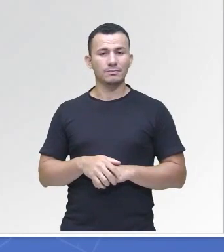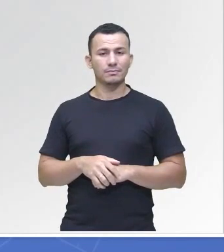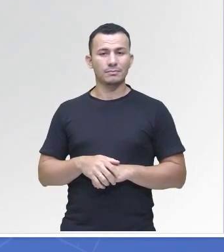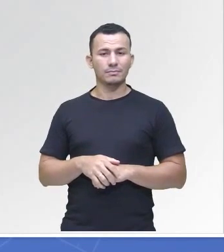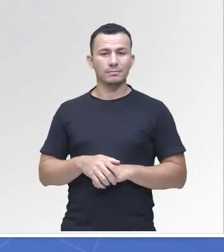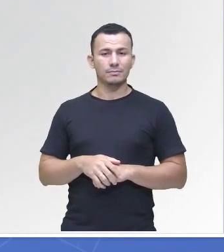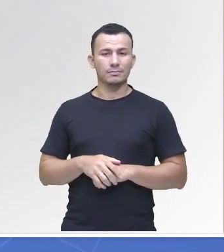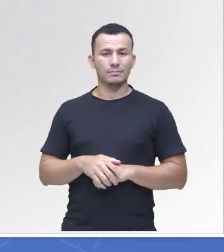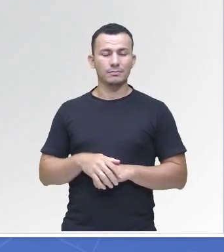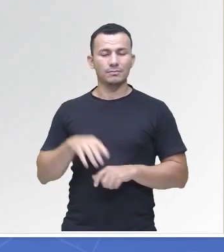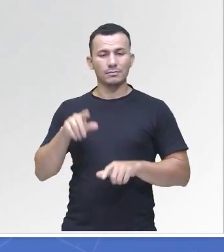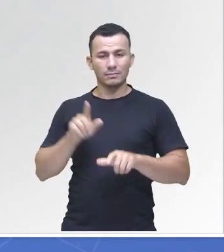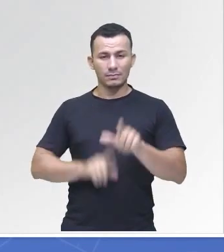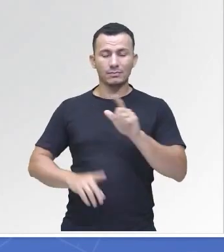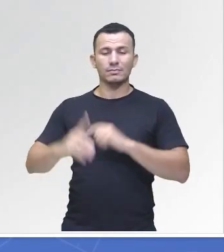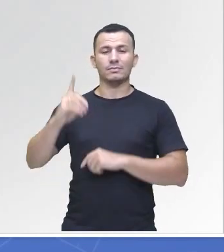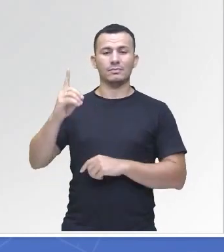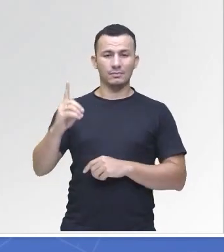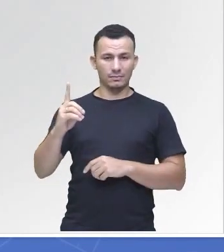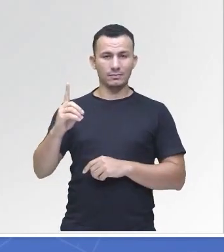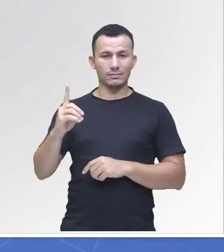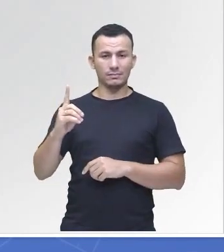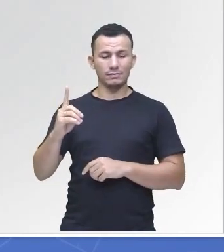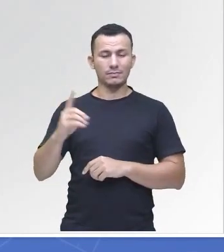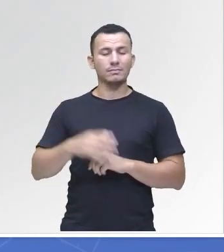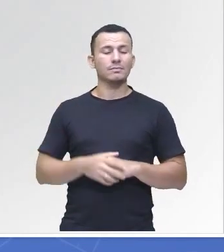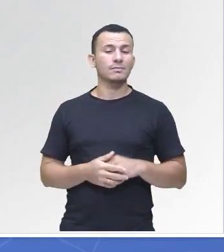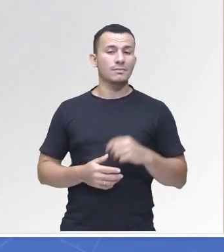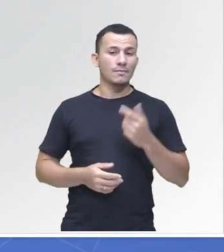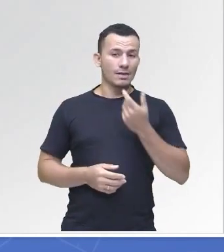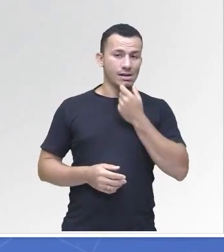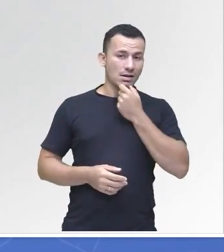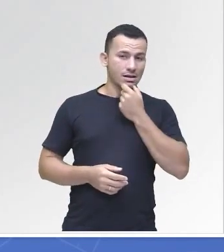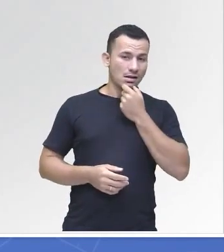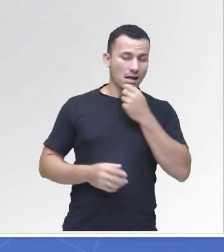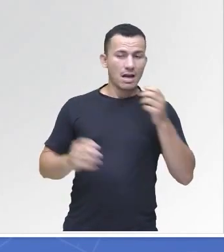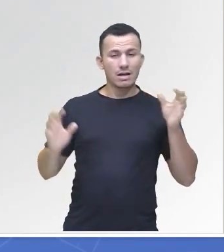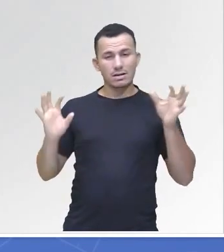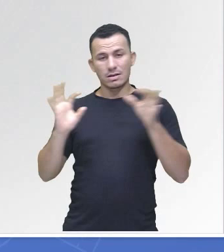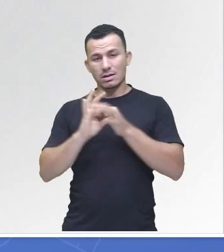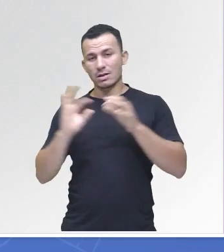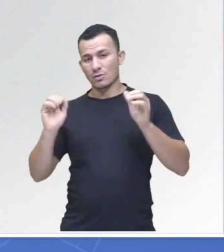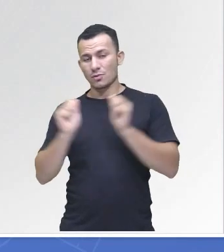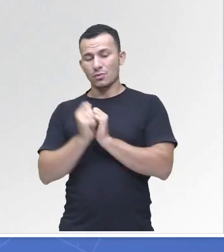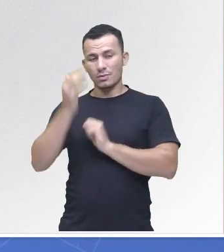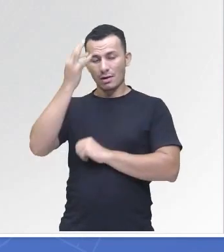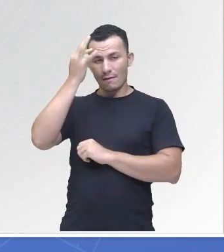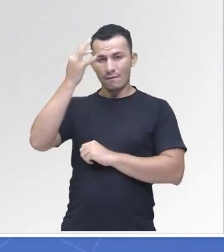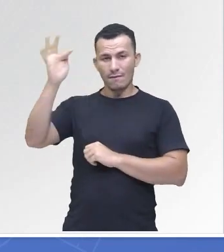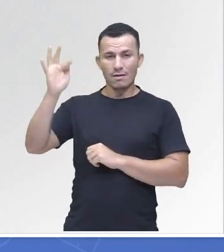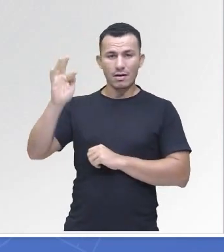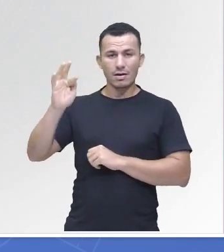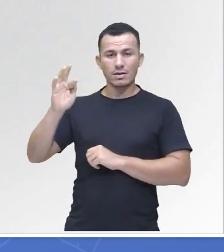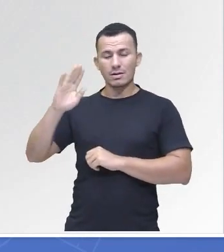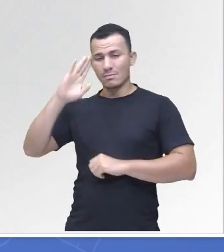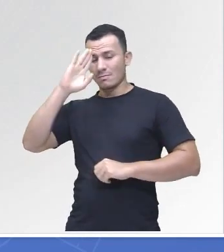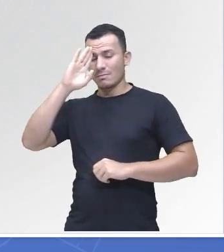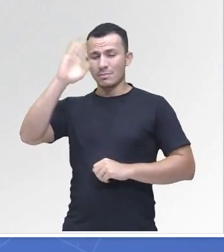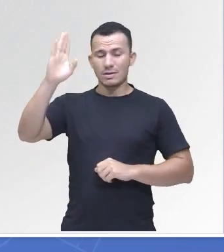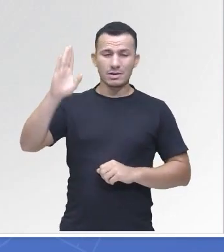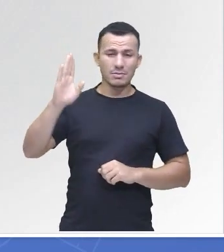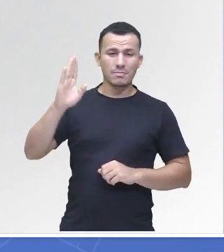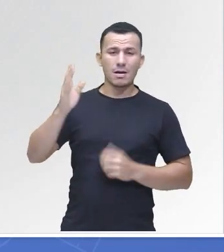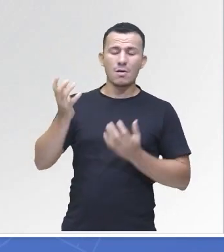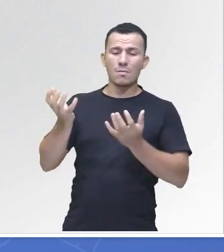letra D. A Inglaterra se aproxima da França, principalmente com o interesse de combater